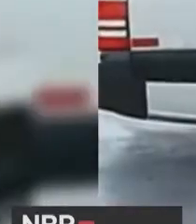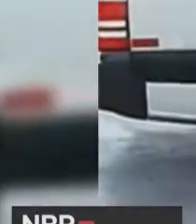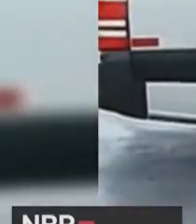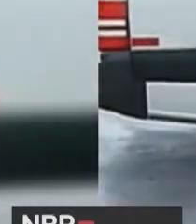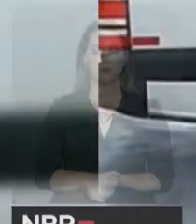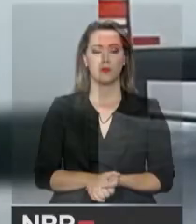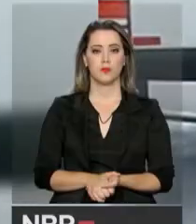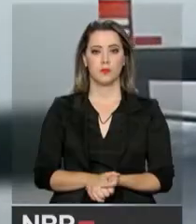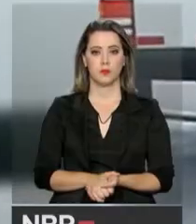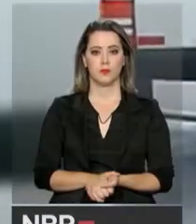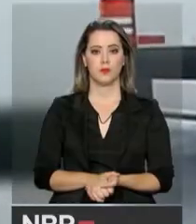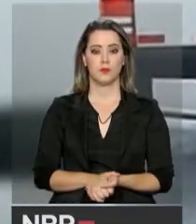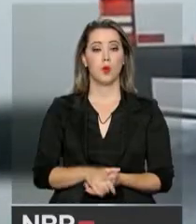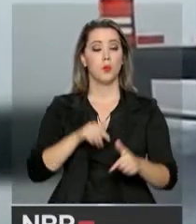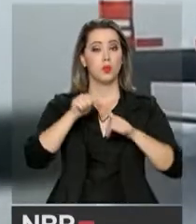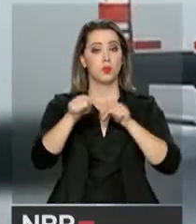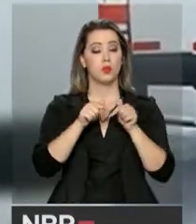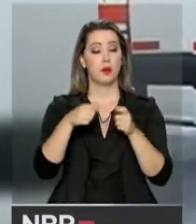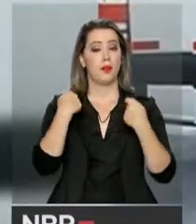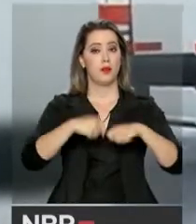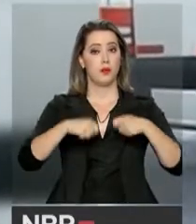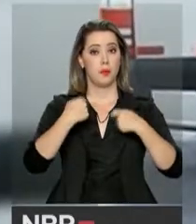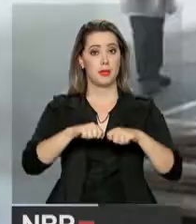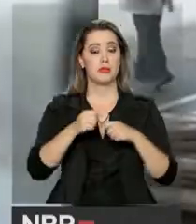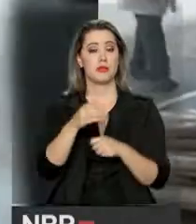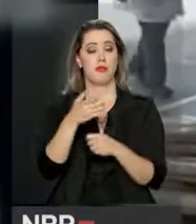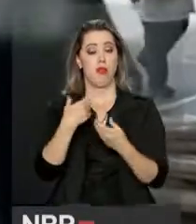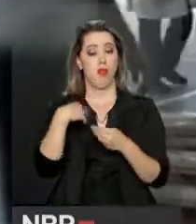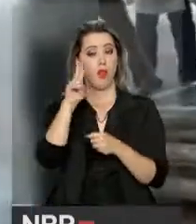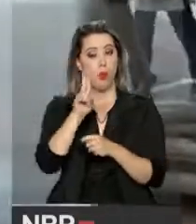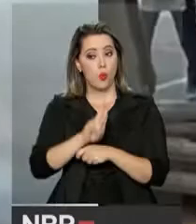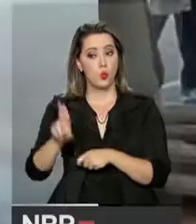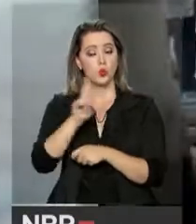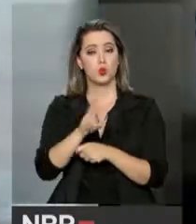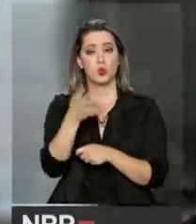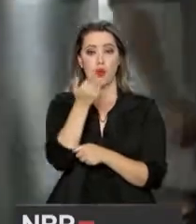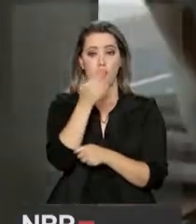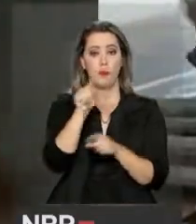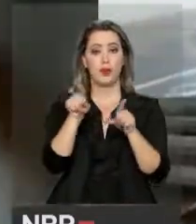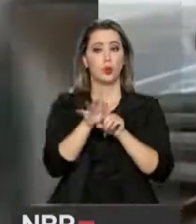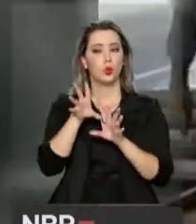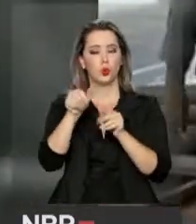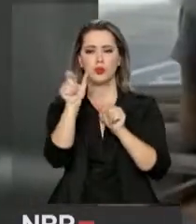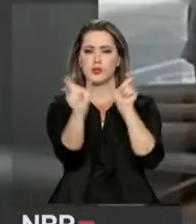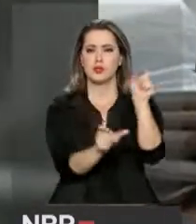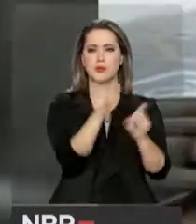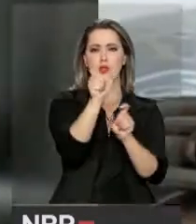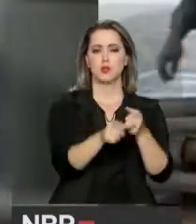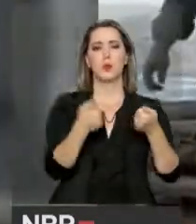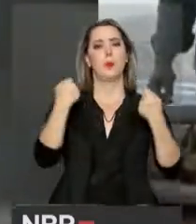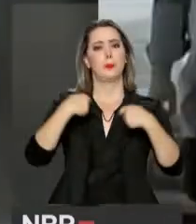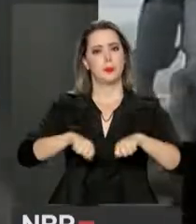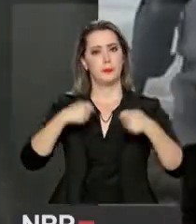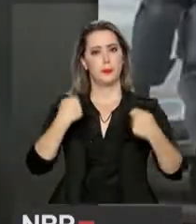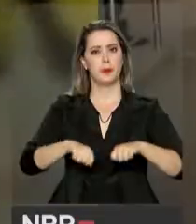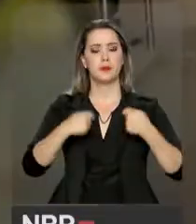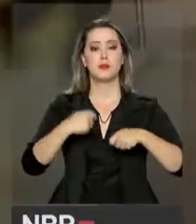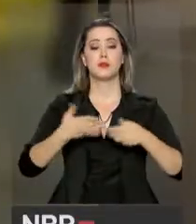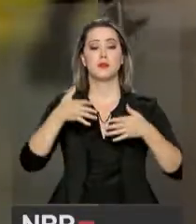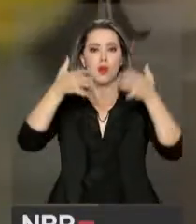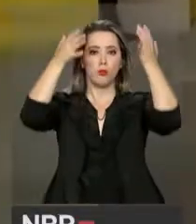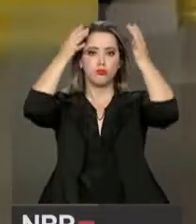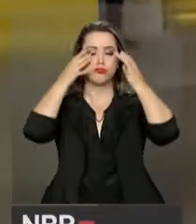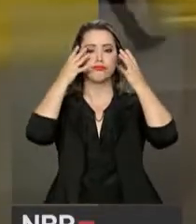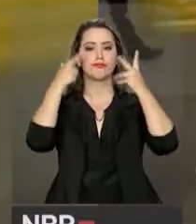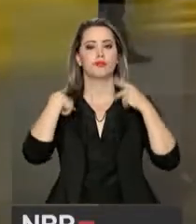Como a linha de produção envolve a manipulação de alimentos, todos, inclusive os visitantes, só podem ter acesso à fábrica